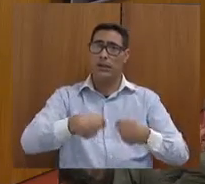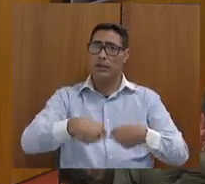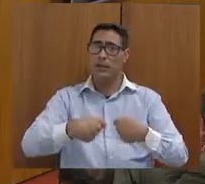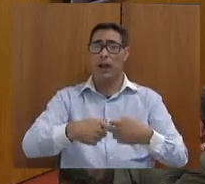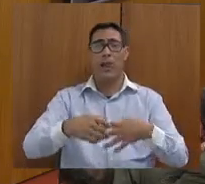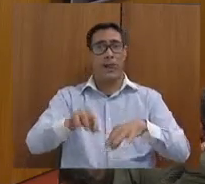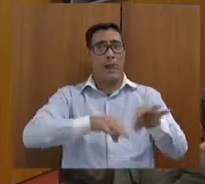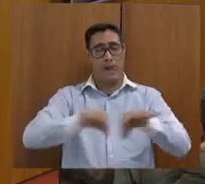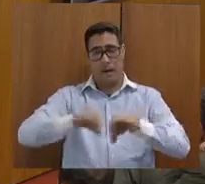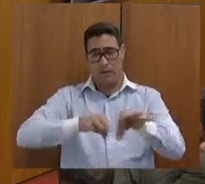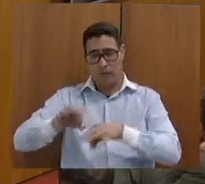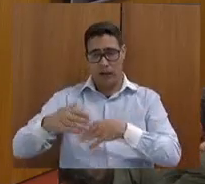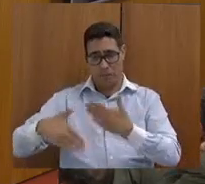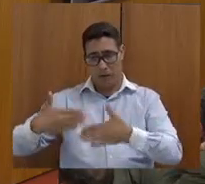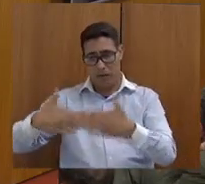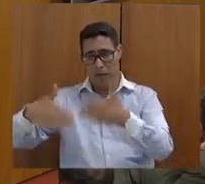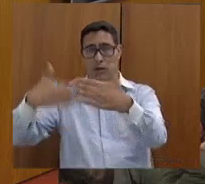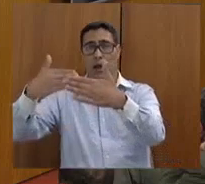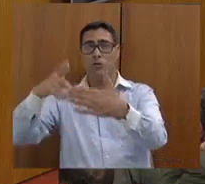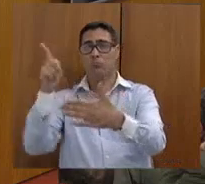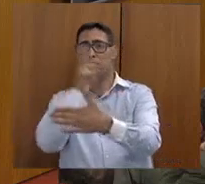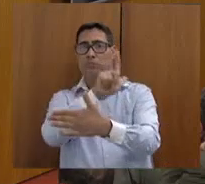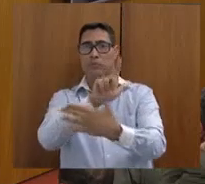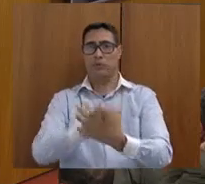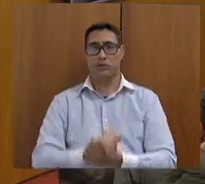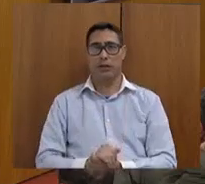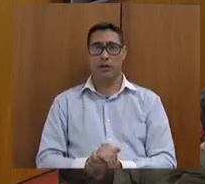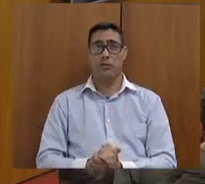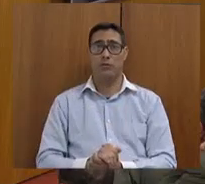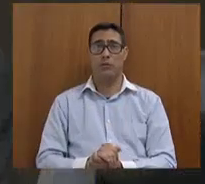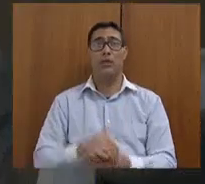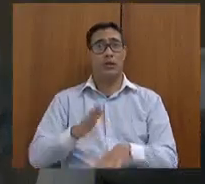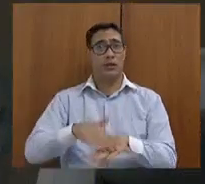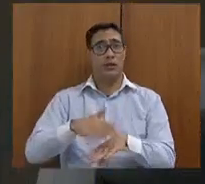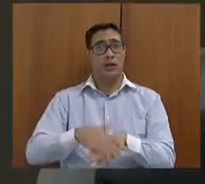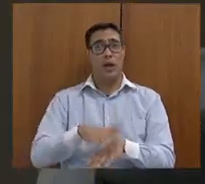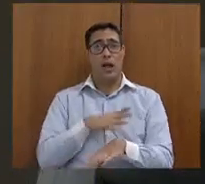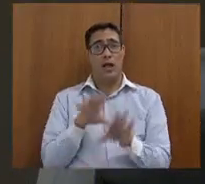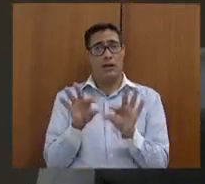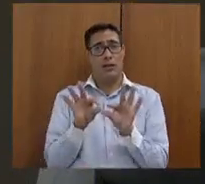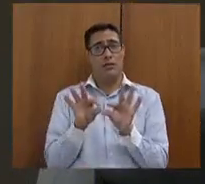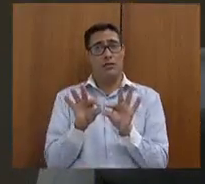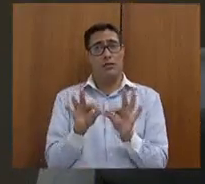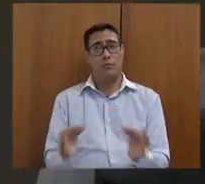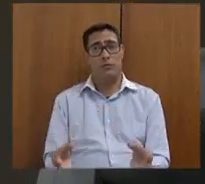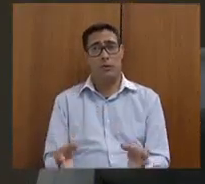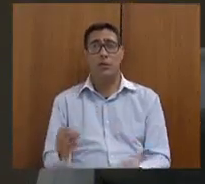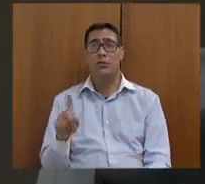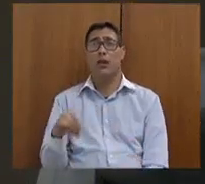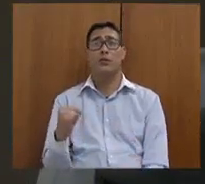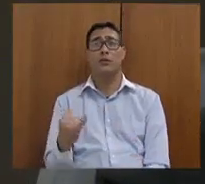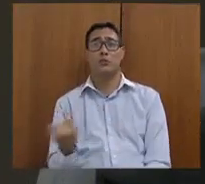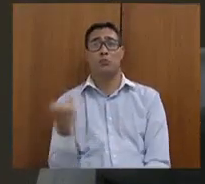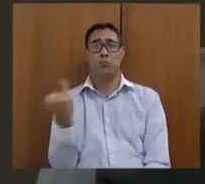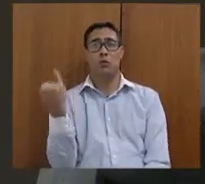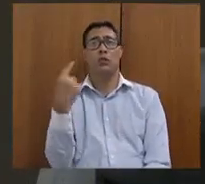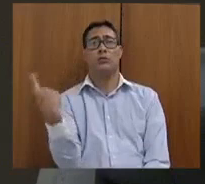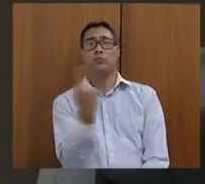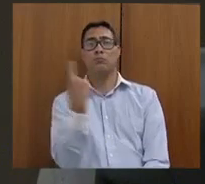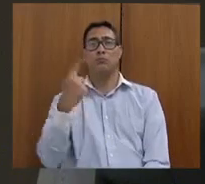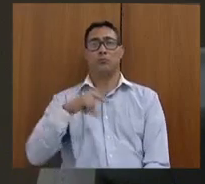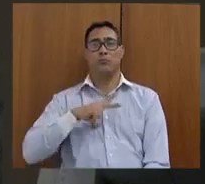construído avançado e conquistado essa humildade é importante que a gente tenha